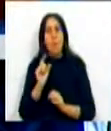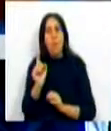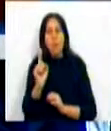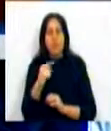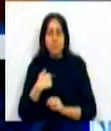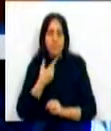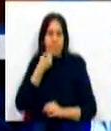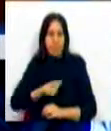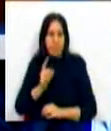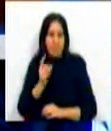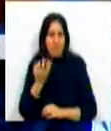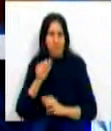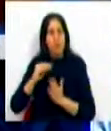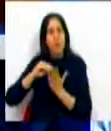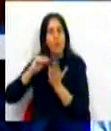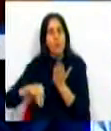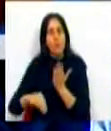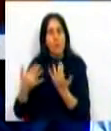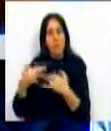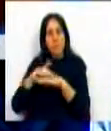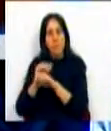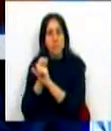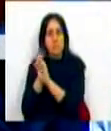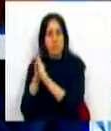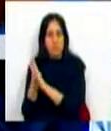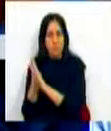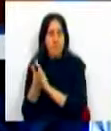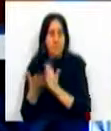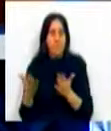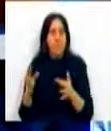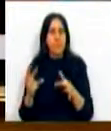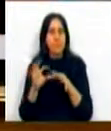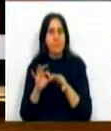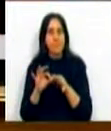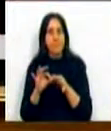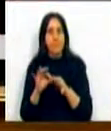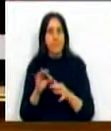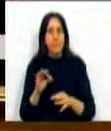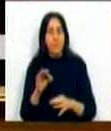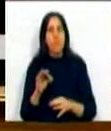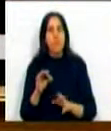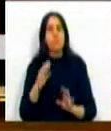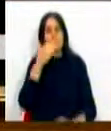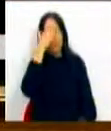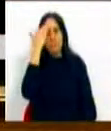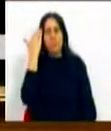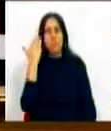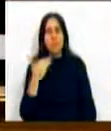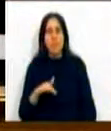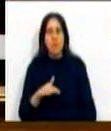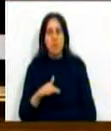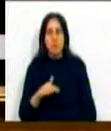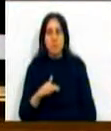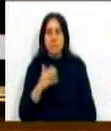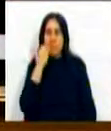ver, indevido a contratos de emprego e inserção. Isso tem a ver com as dificuldades que são